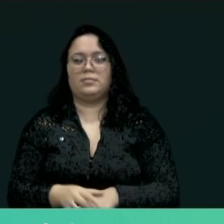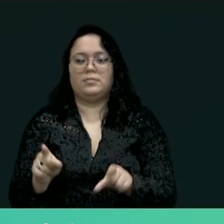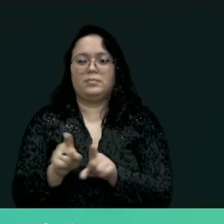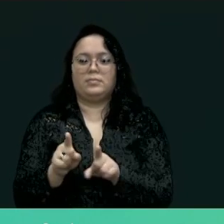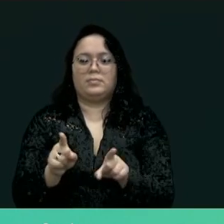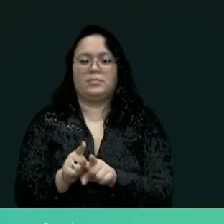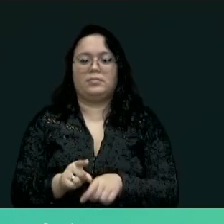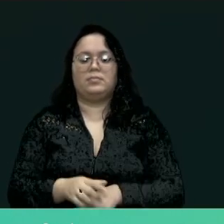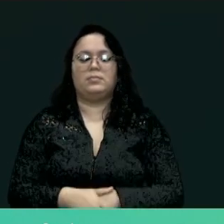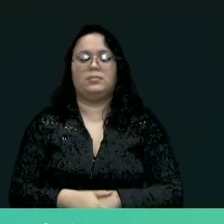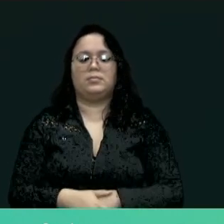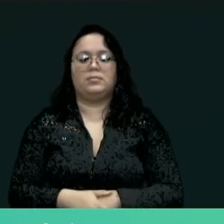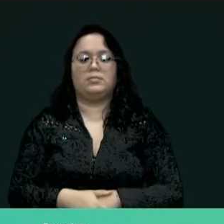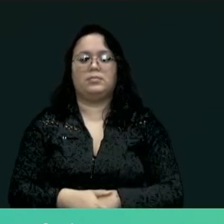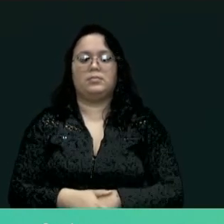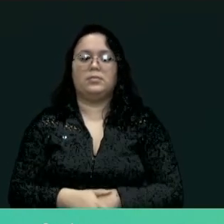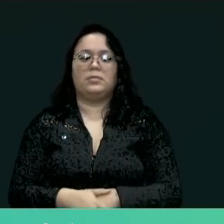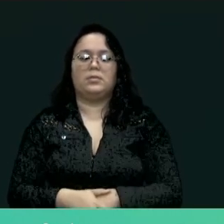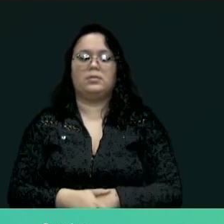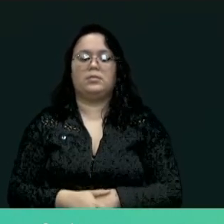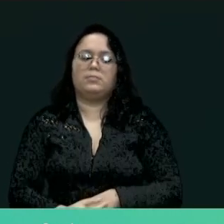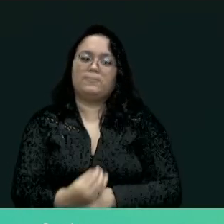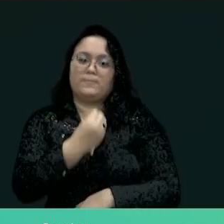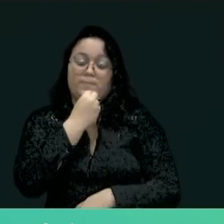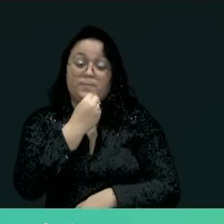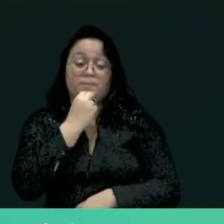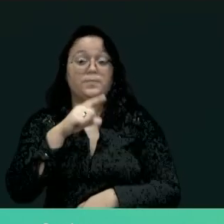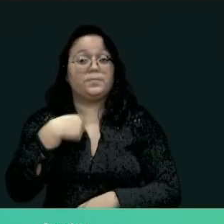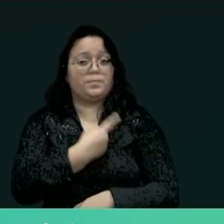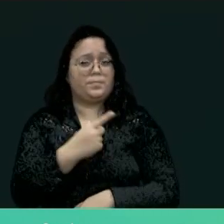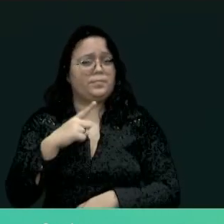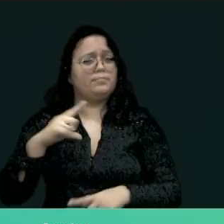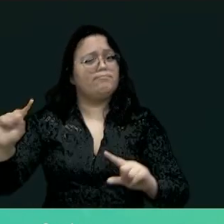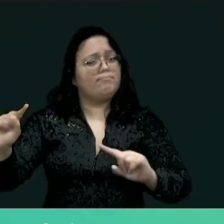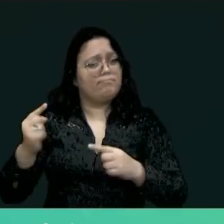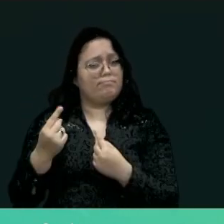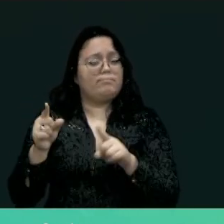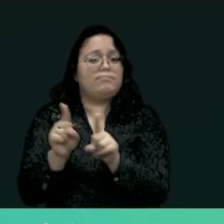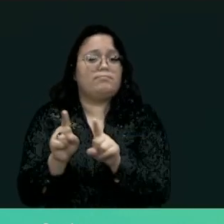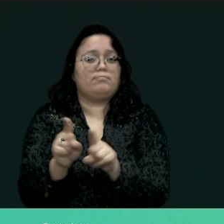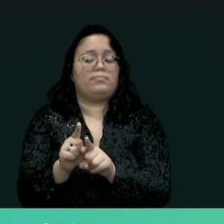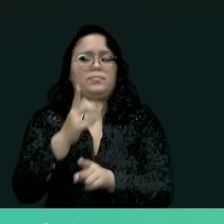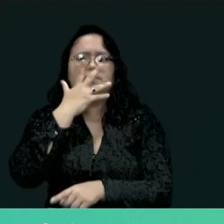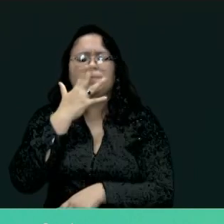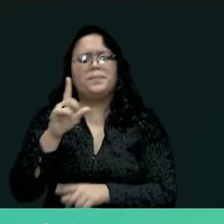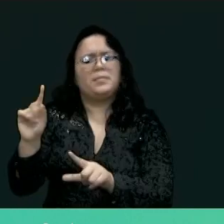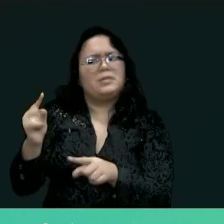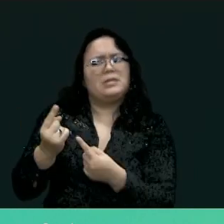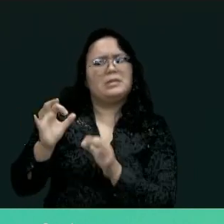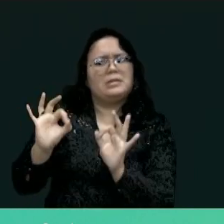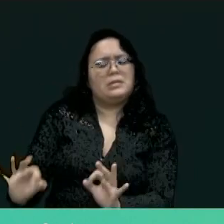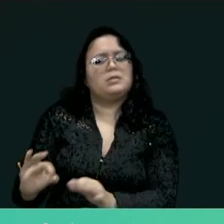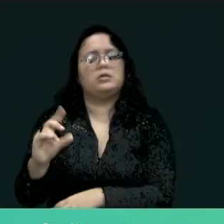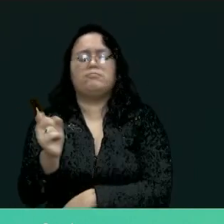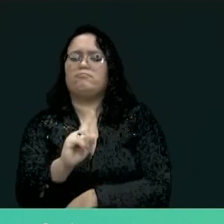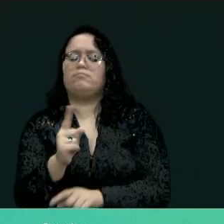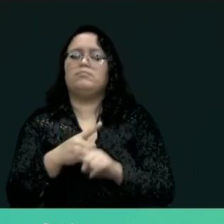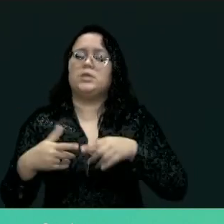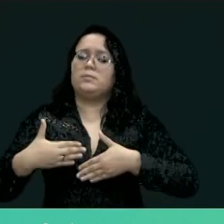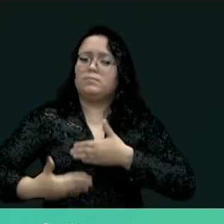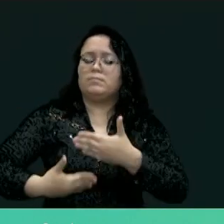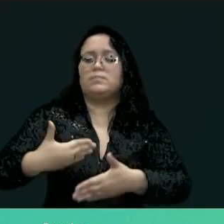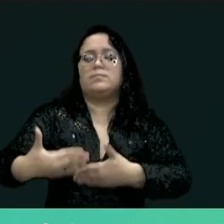mercado de offshore. É claro que nós temos alguns desafios, eu nem considero desafios, mas são os próximos